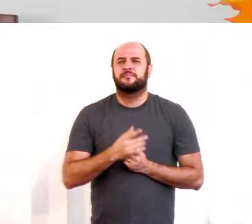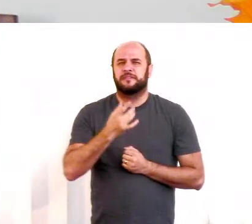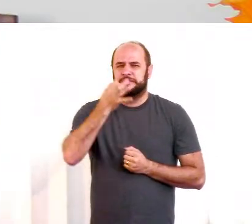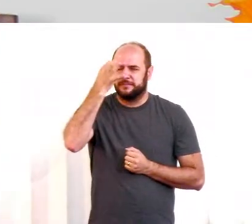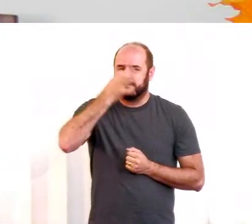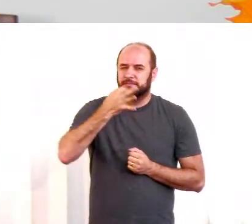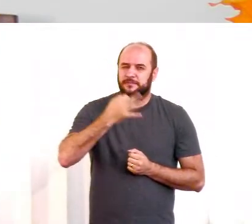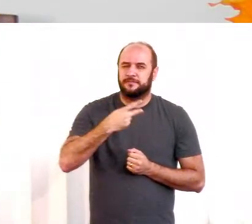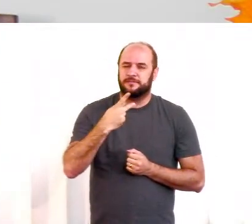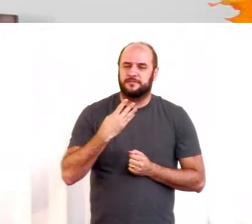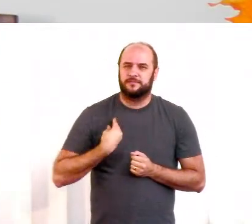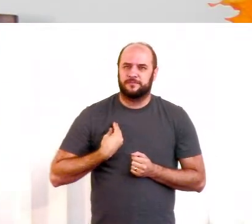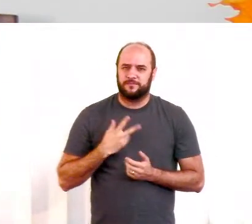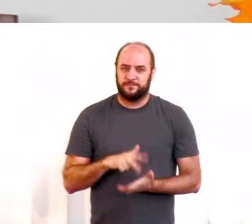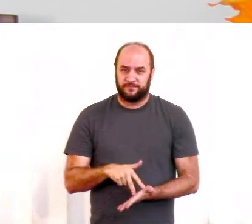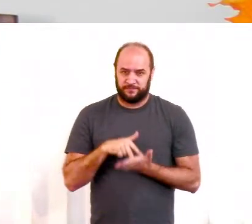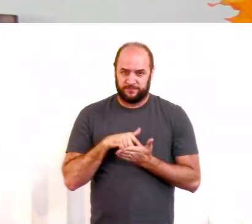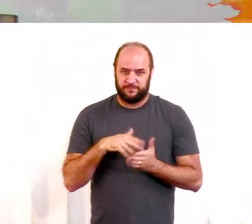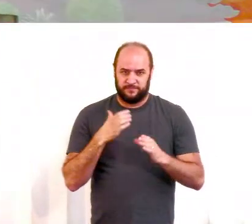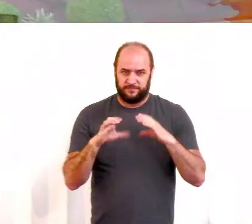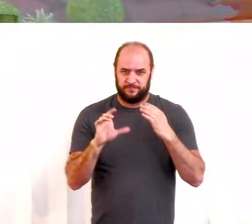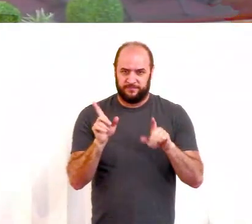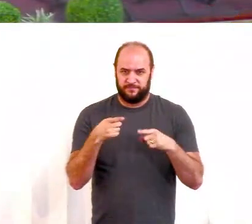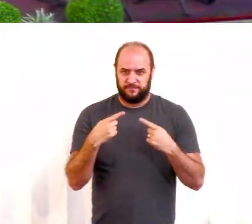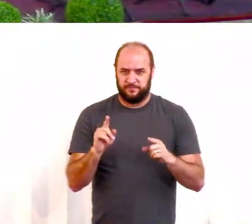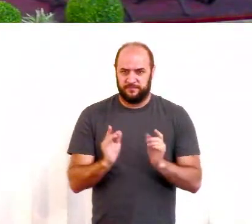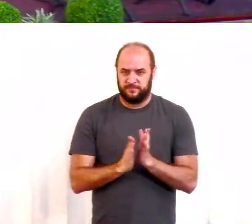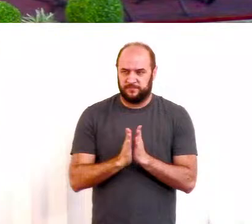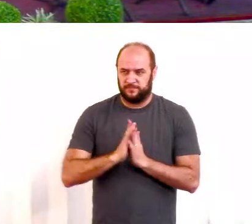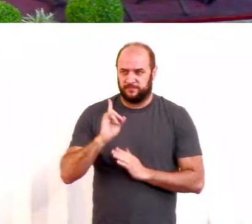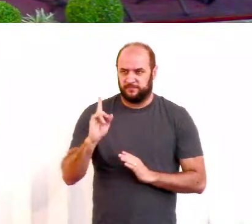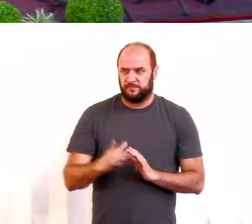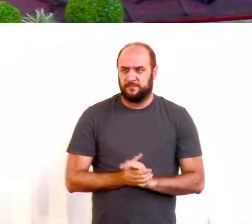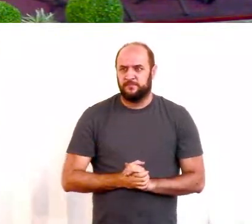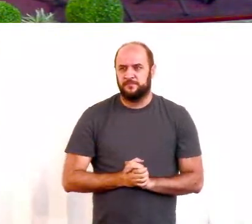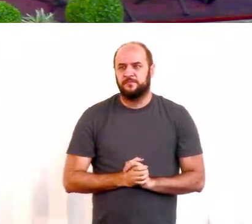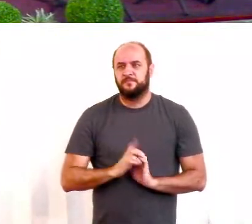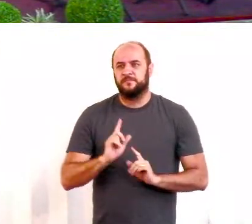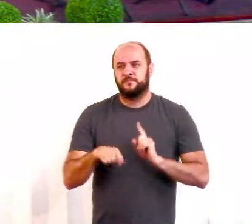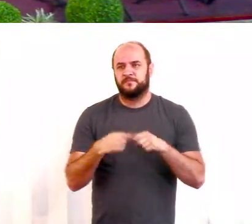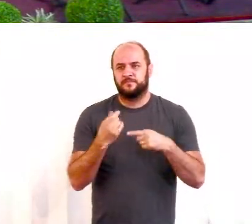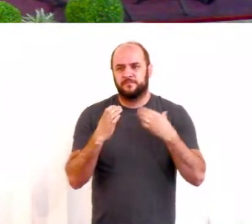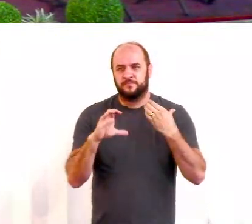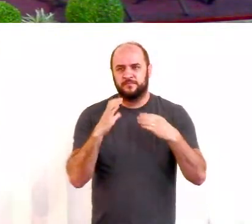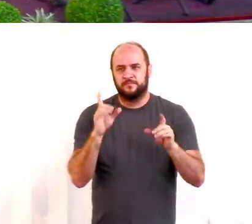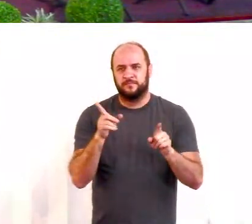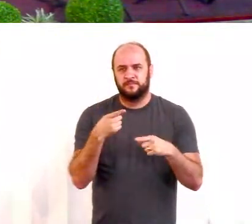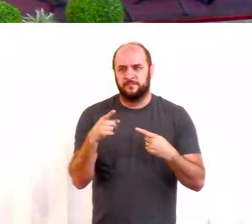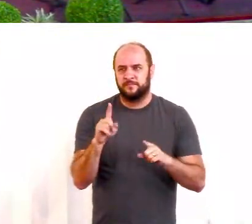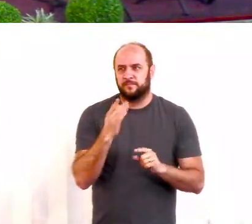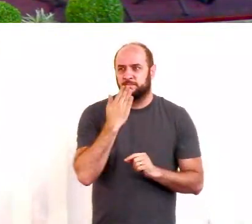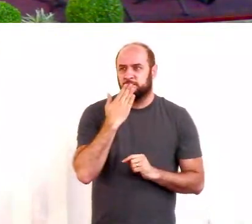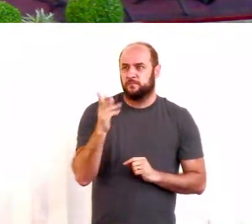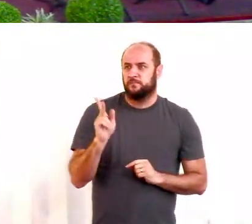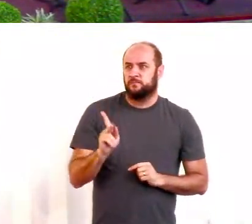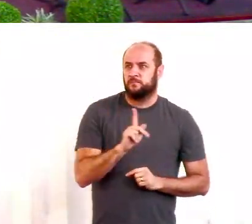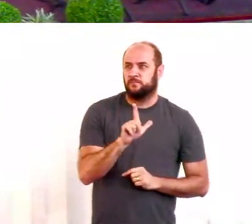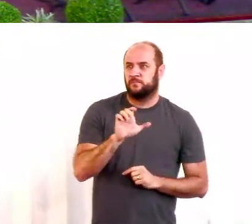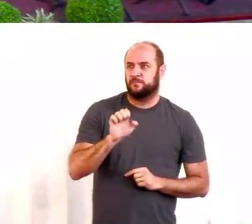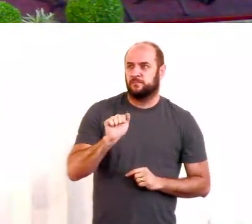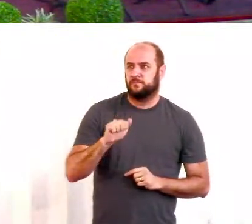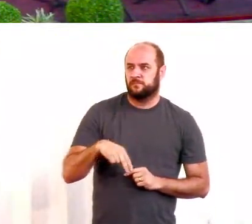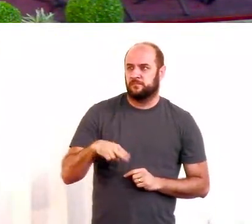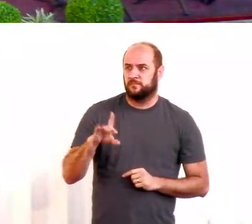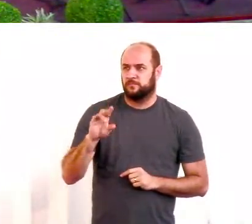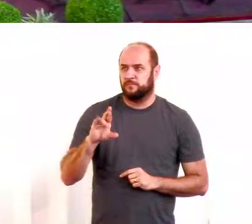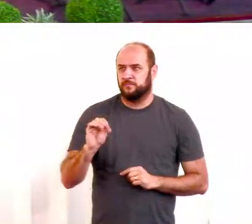certeza. Fiquemos em pé, cantemos ao nosso Deus, logo após cantarmos o hino, convidar o reverendo Leandro para orar, impetrar a